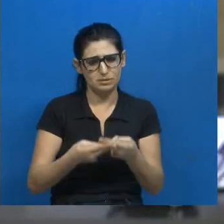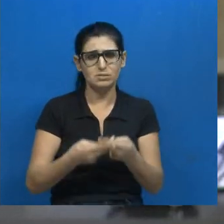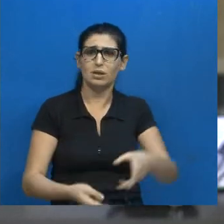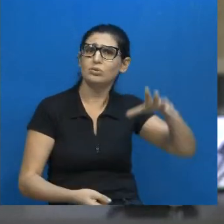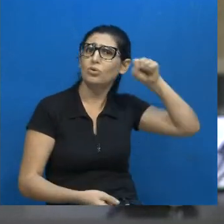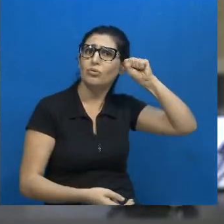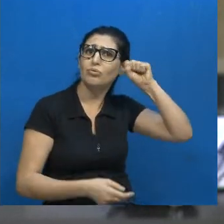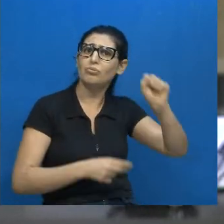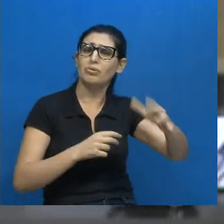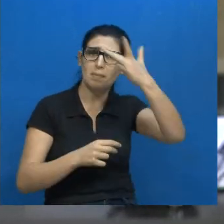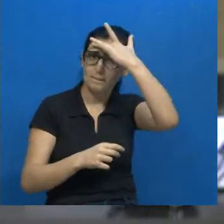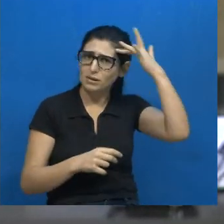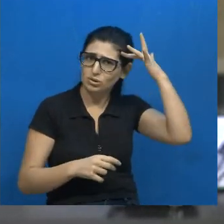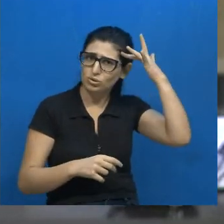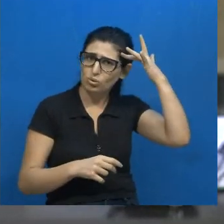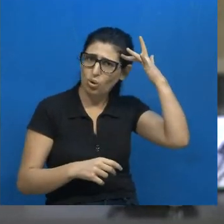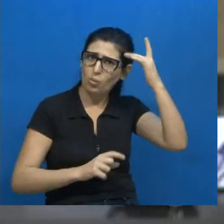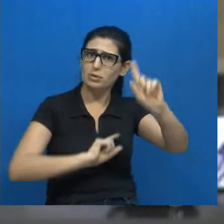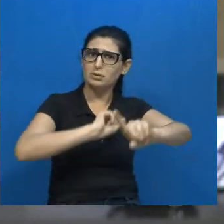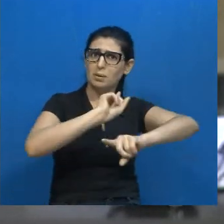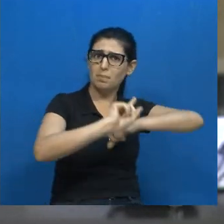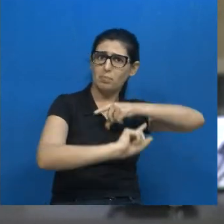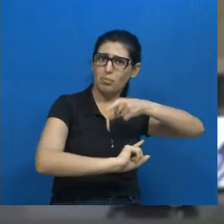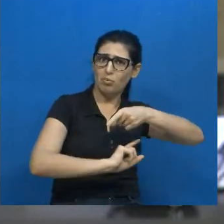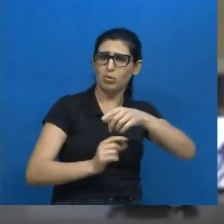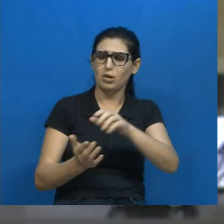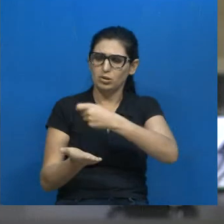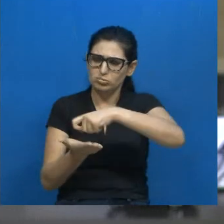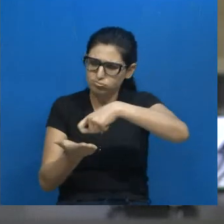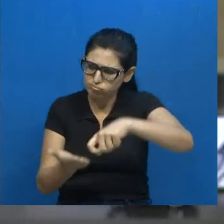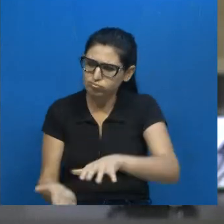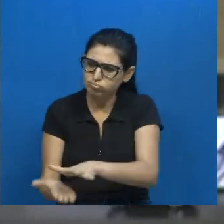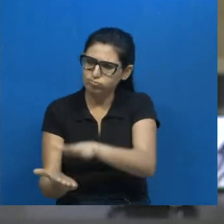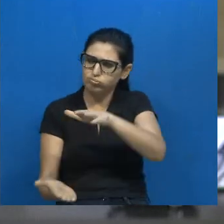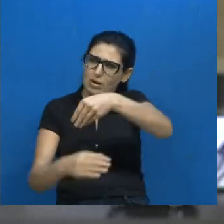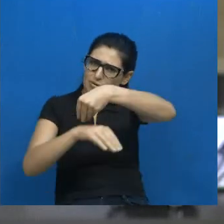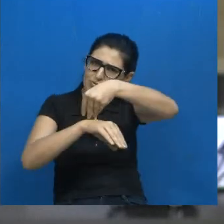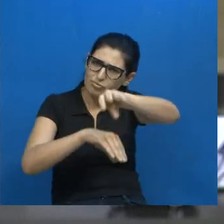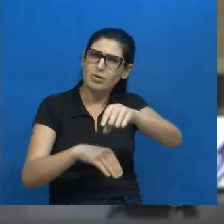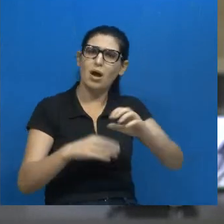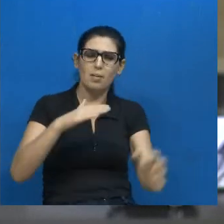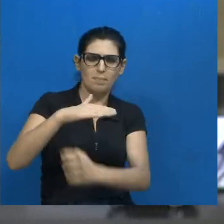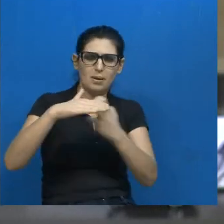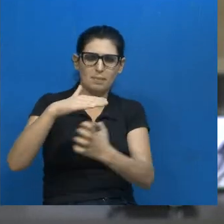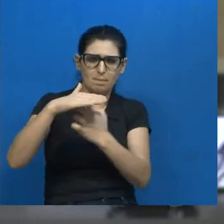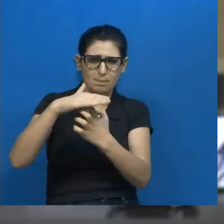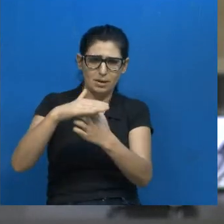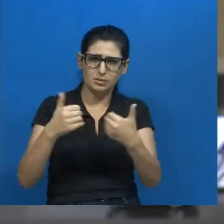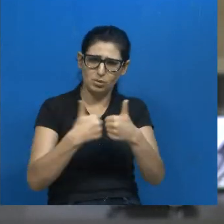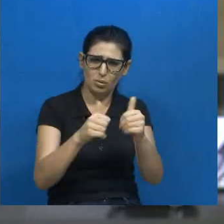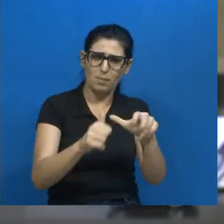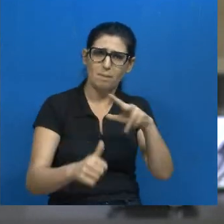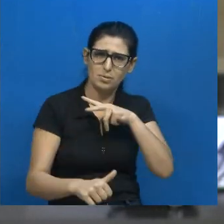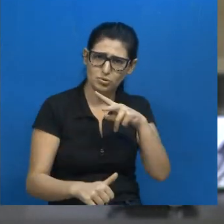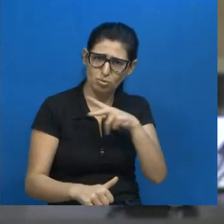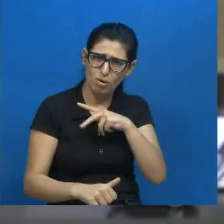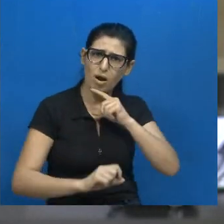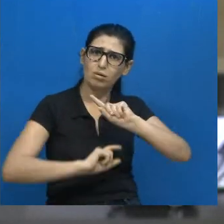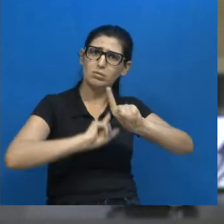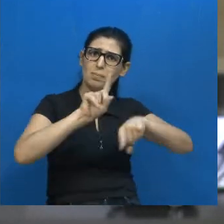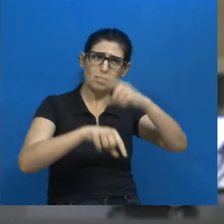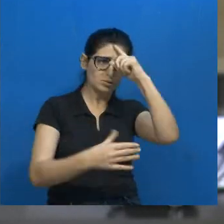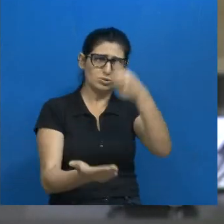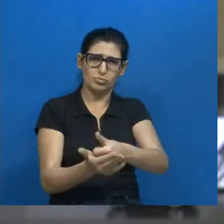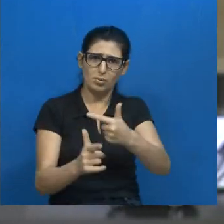para tentar levar isso para a empresa de transporte público e, aos poucos, ir melhorando. Eu ouço reclamação desde quando eu não era